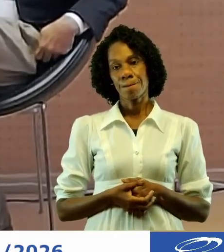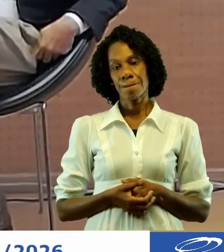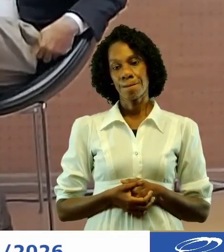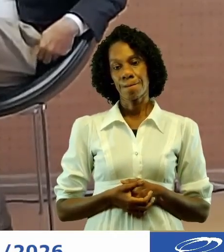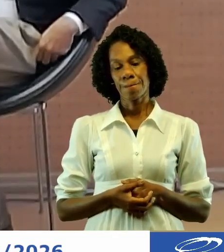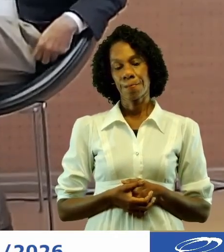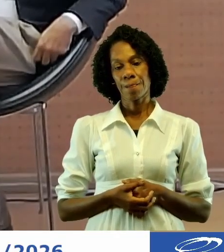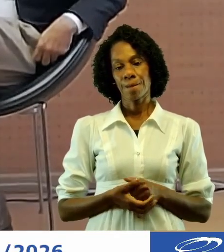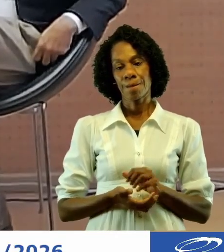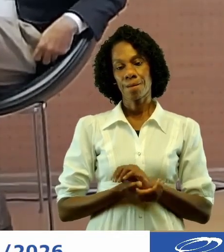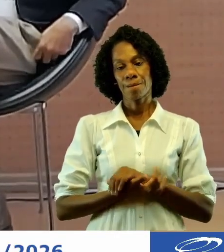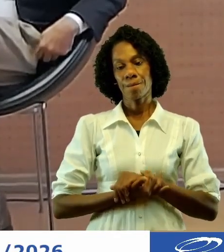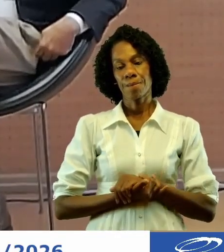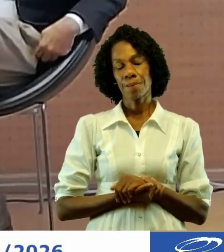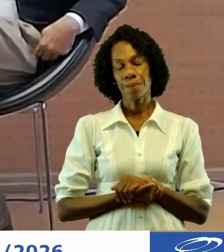sonication with